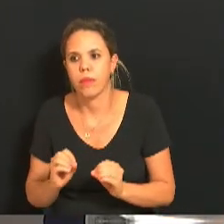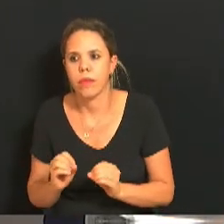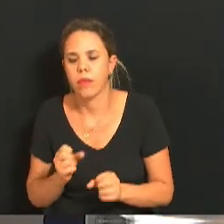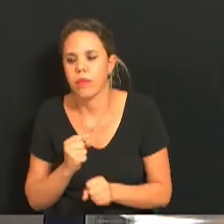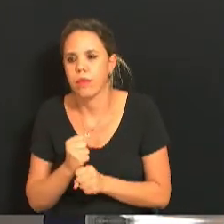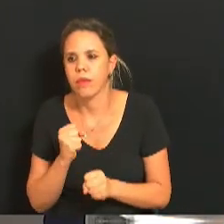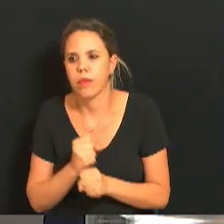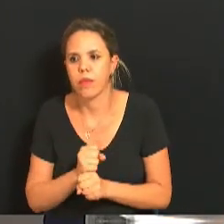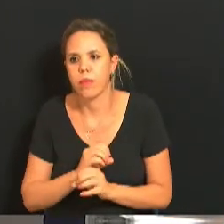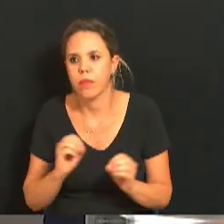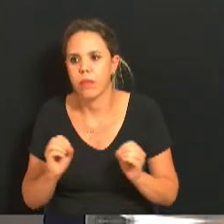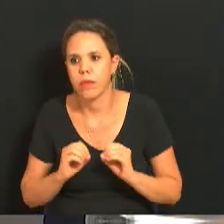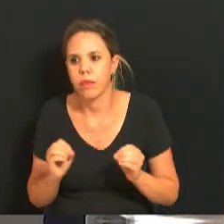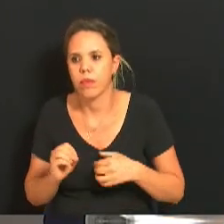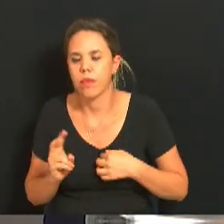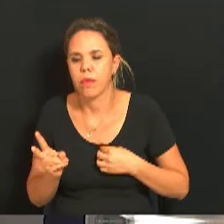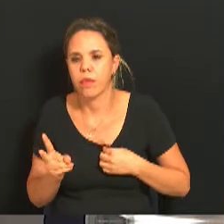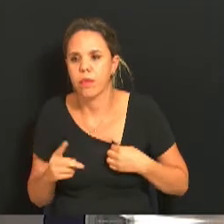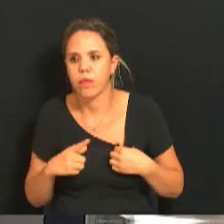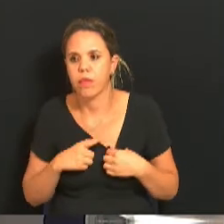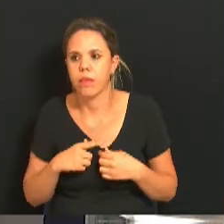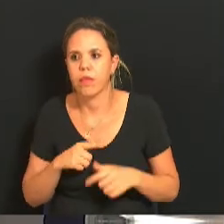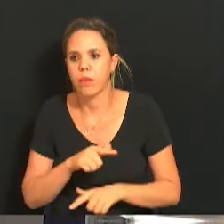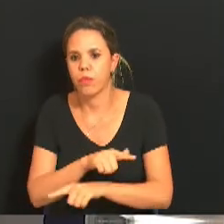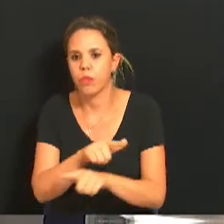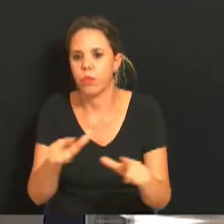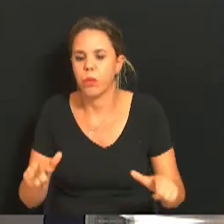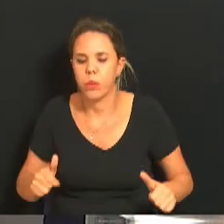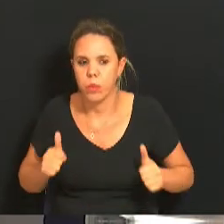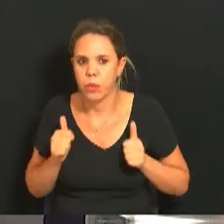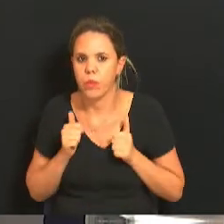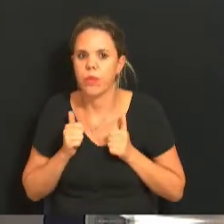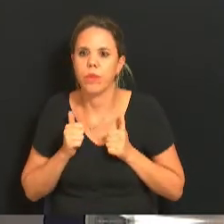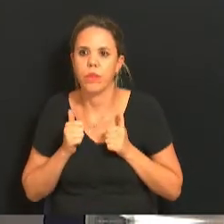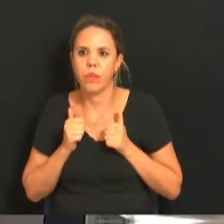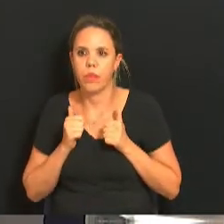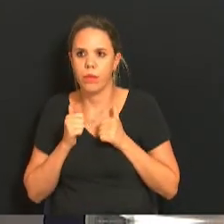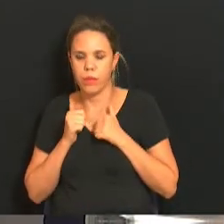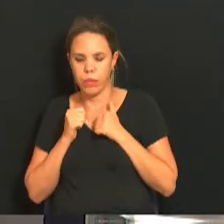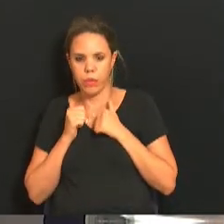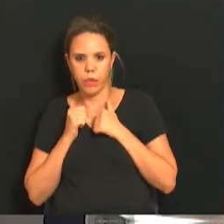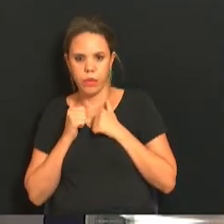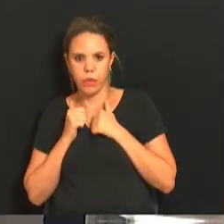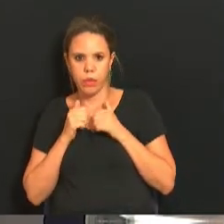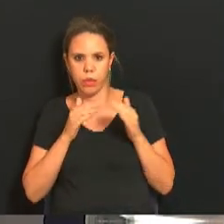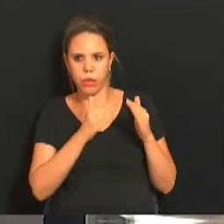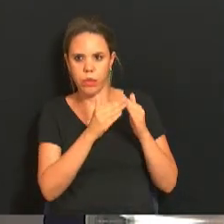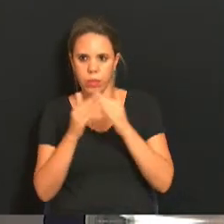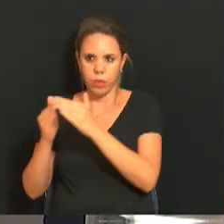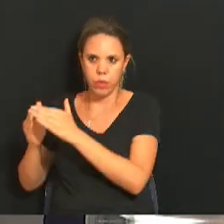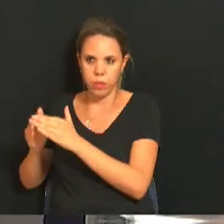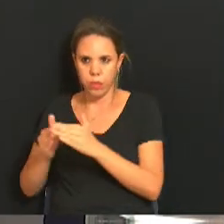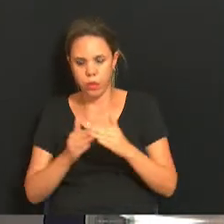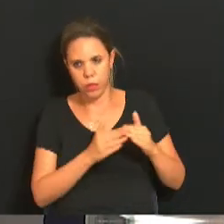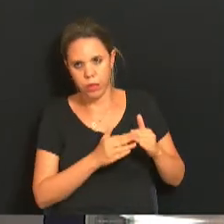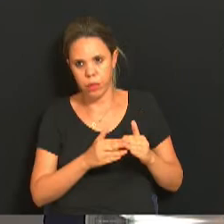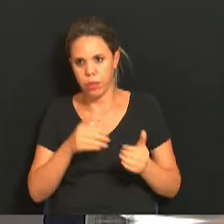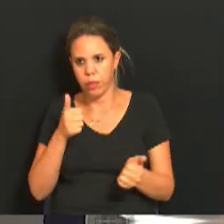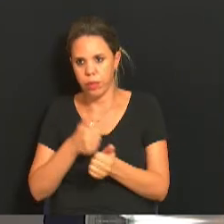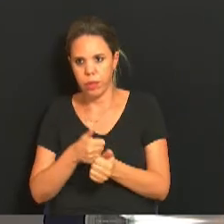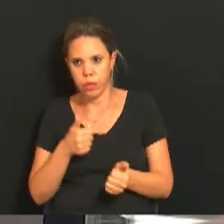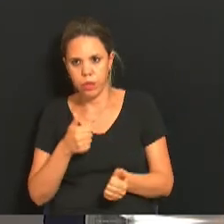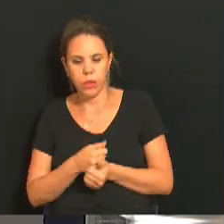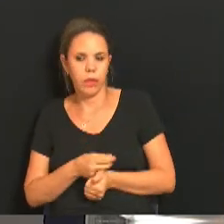aquele terreno em podemos yozo e a Viviane que mora ali ao lado